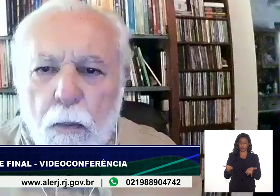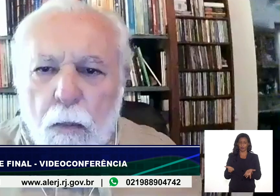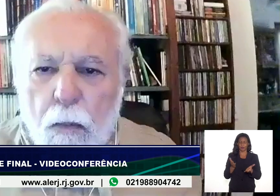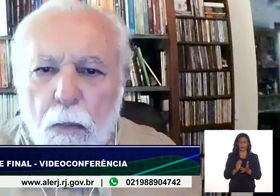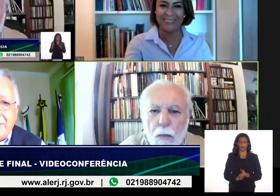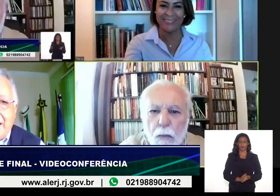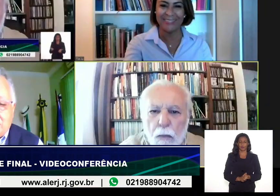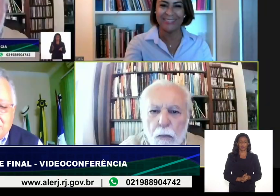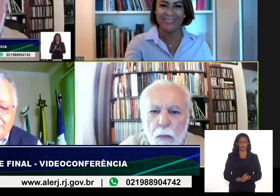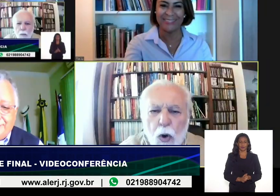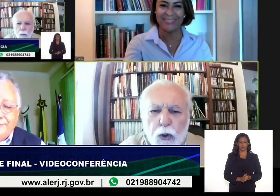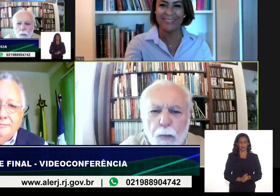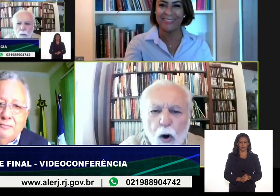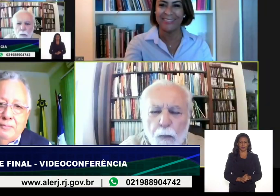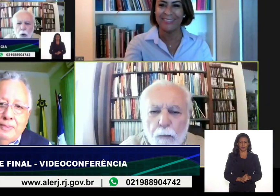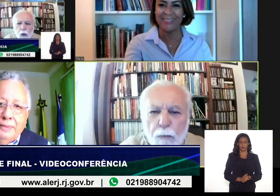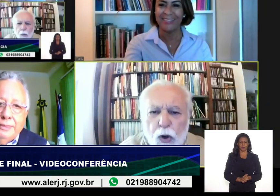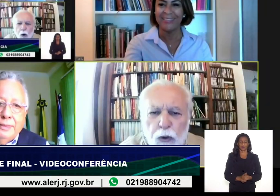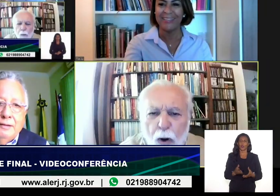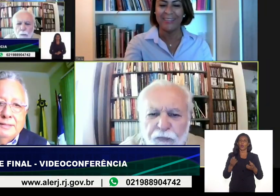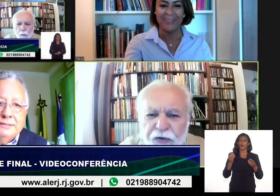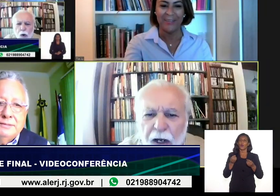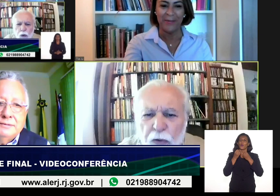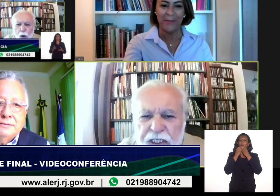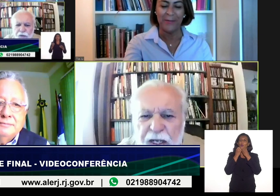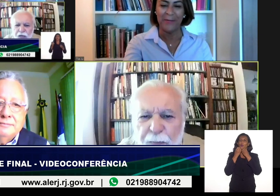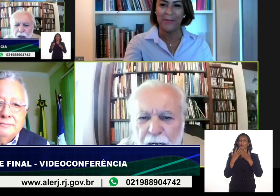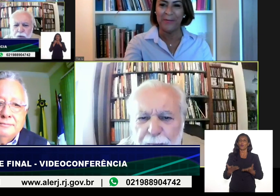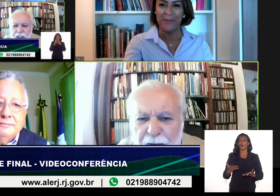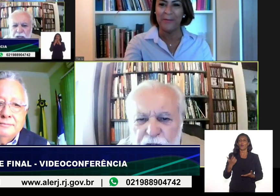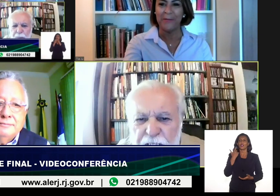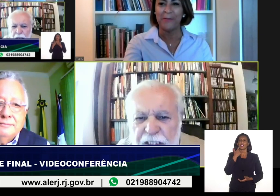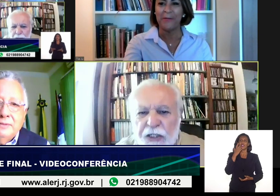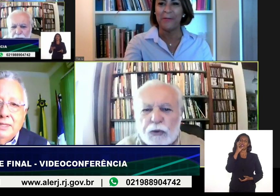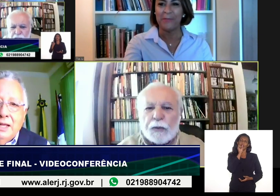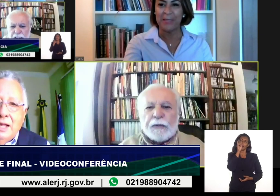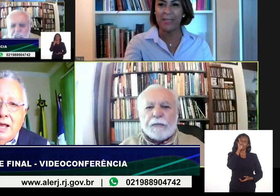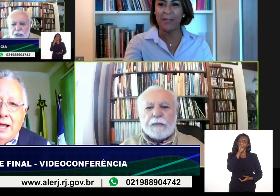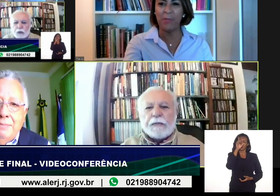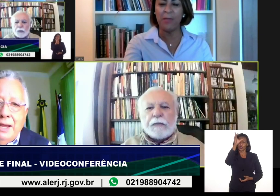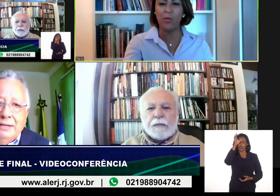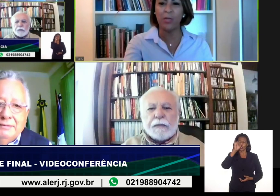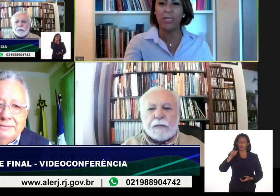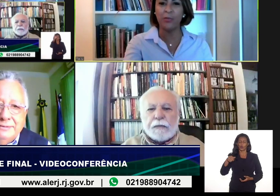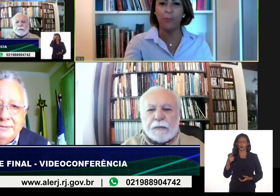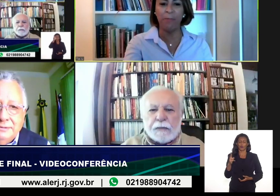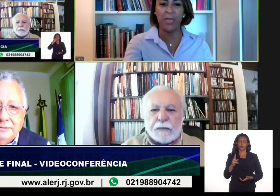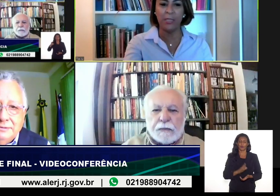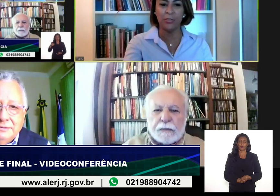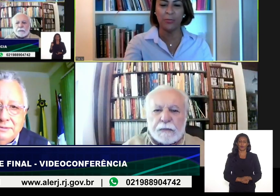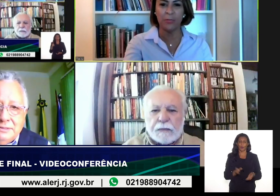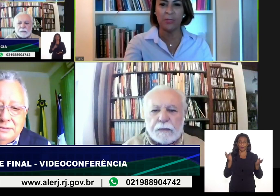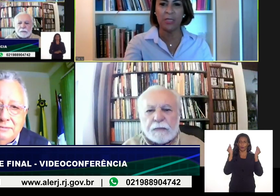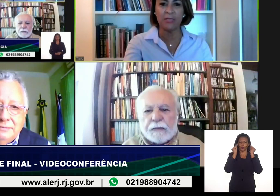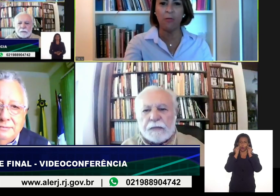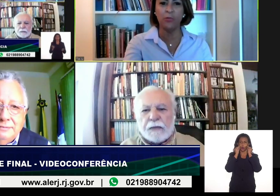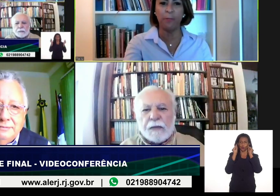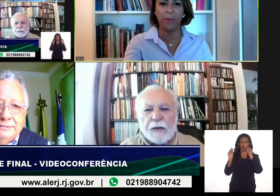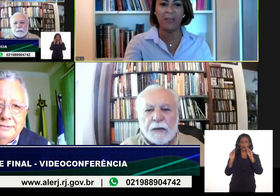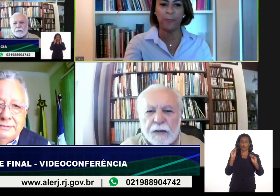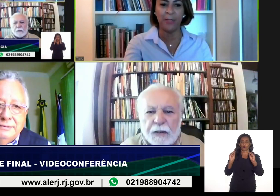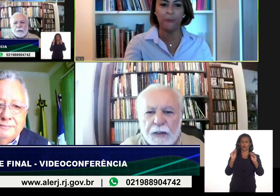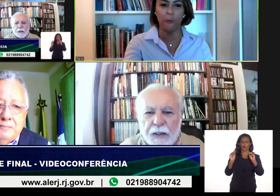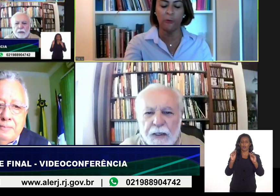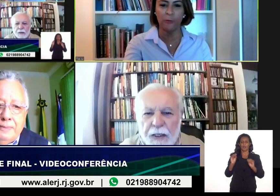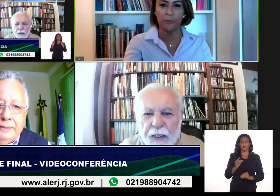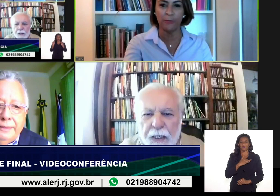muito bom muito bom final de semana para você tia Ju eu também meu querido um beijo muita saúde